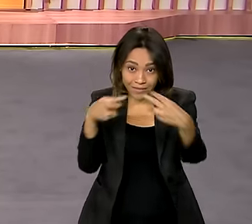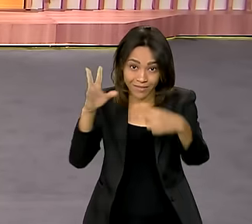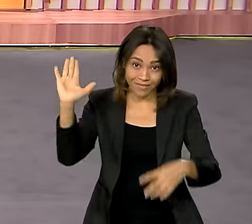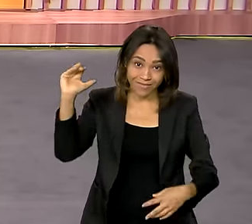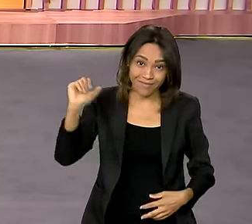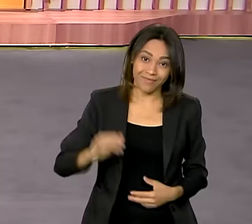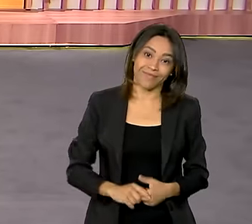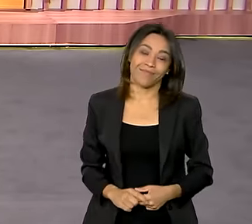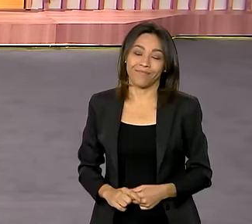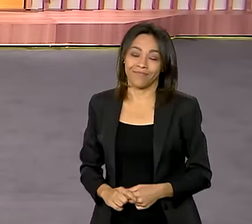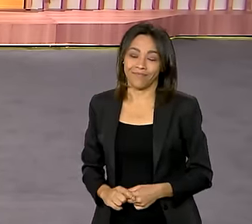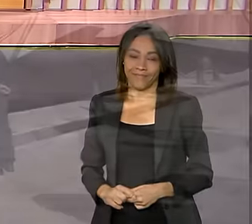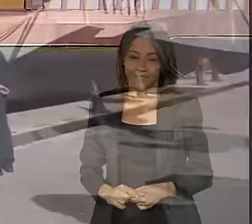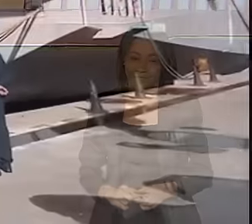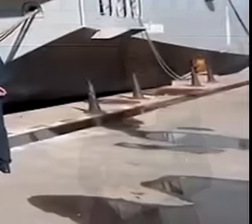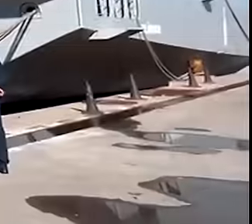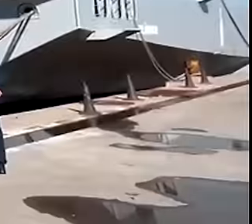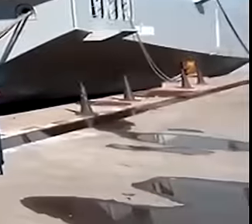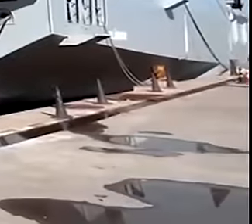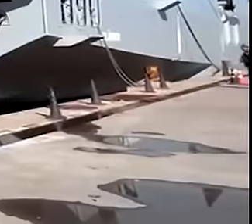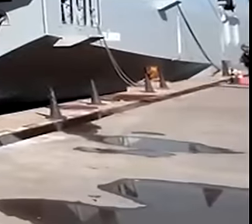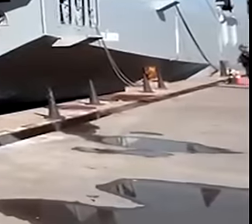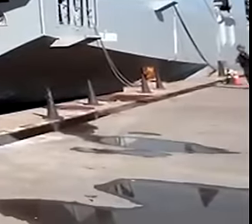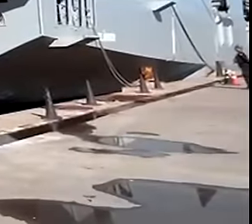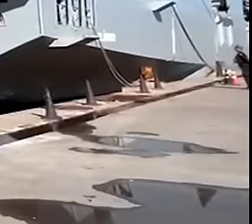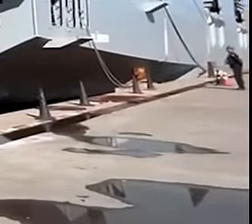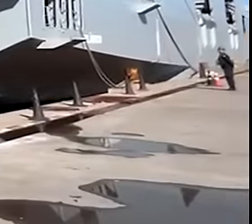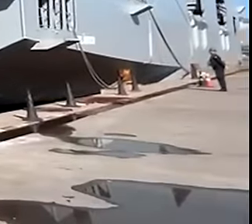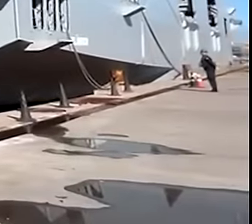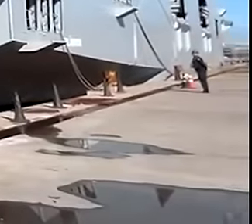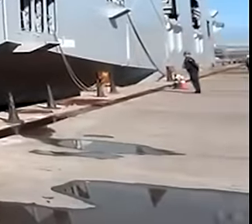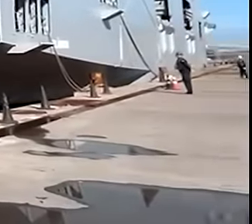Tchau, tchau.